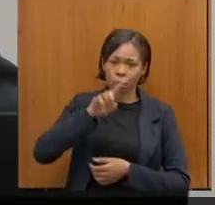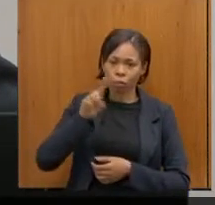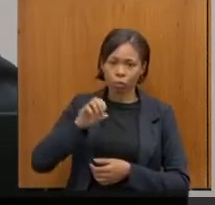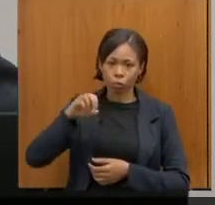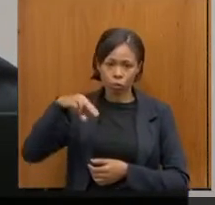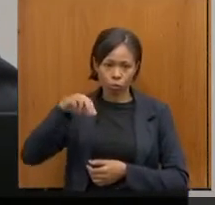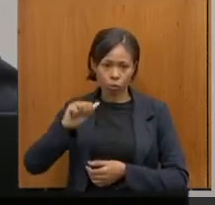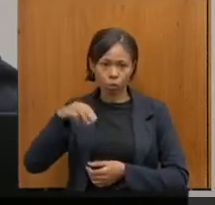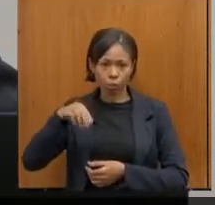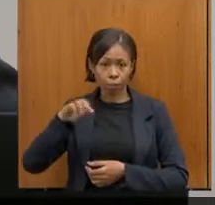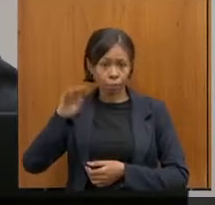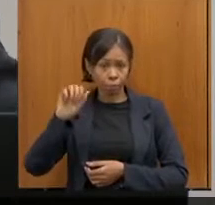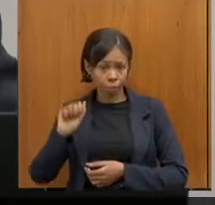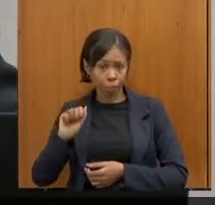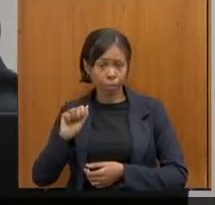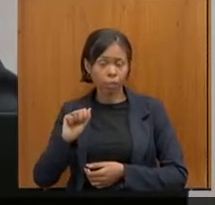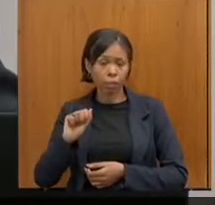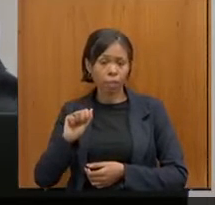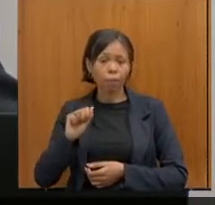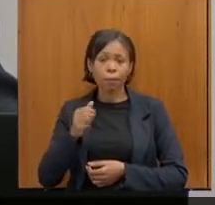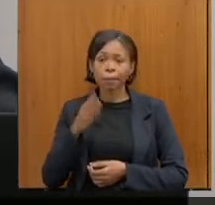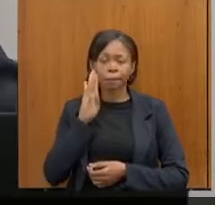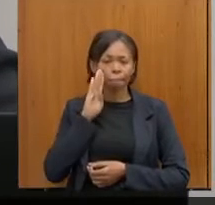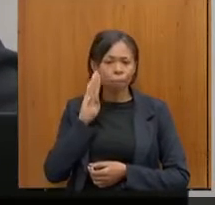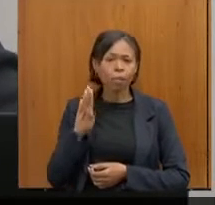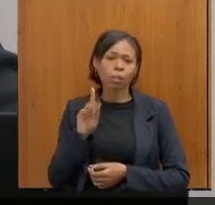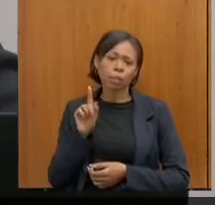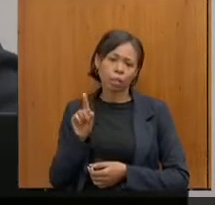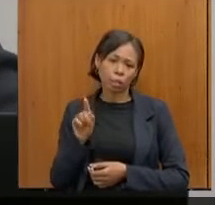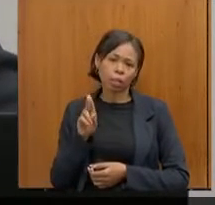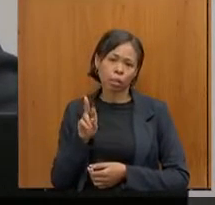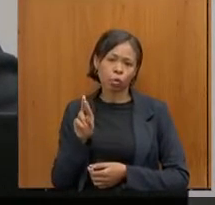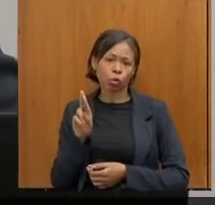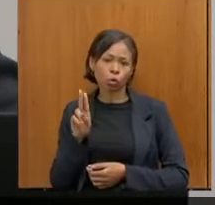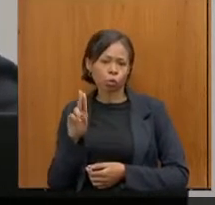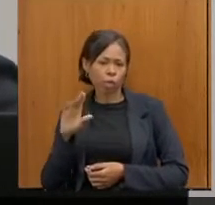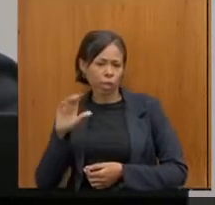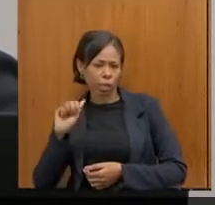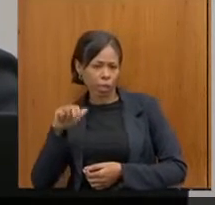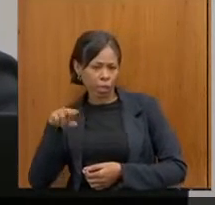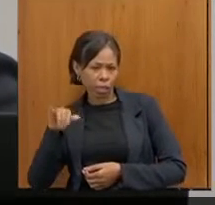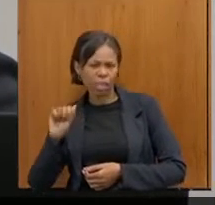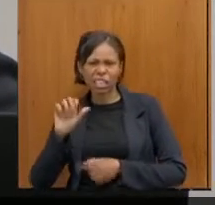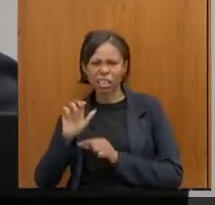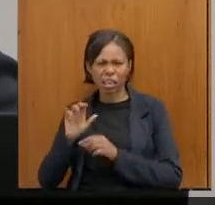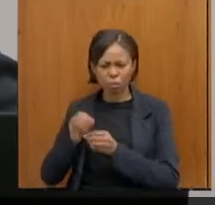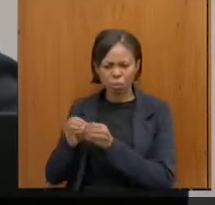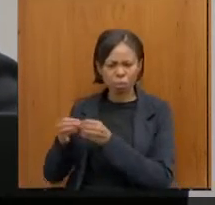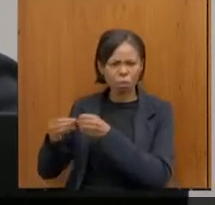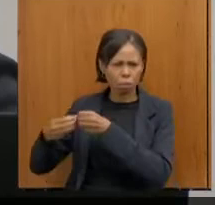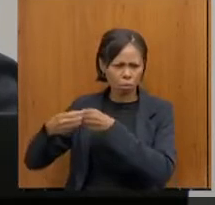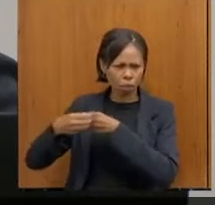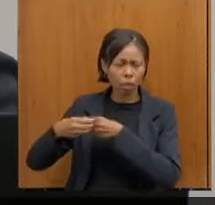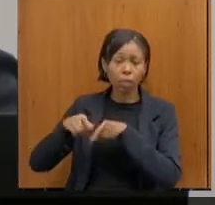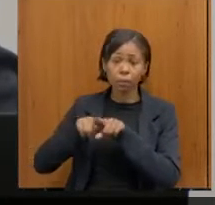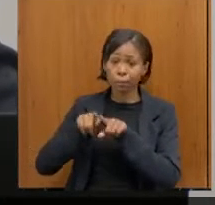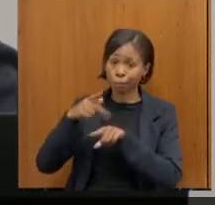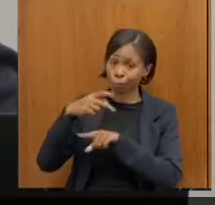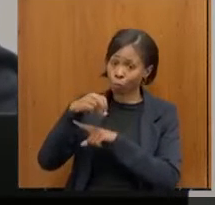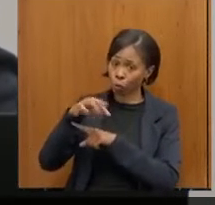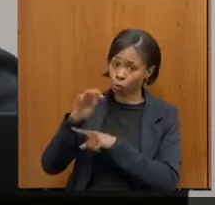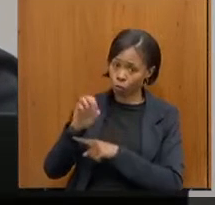e do e do Rio Doce em especial Urucânia oratórios Piedade Santa Cruz jequiri e Ponte